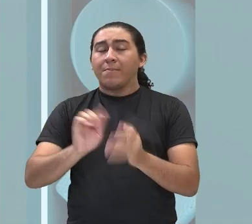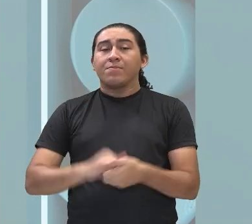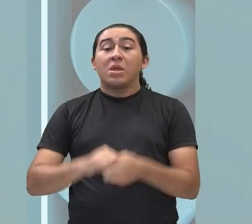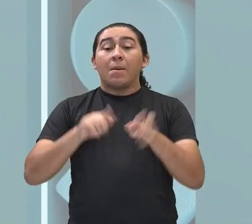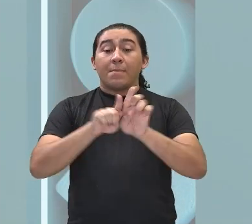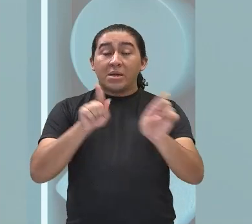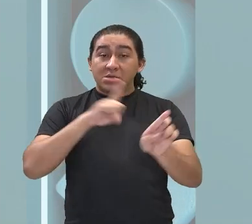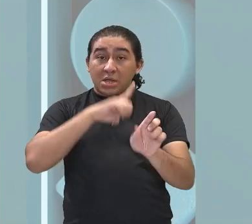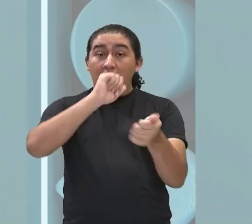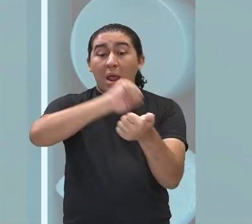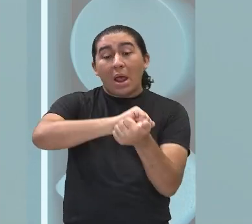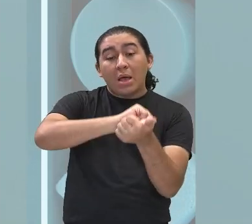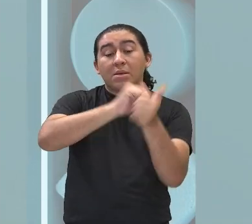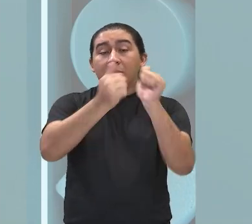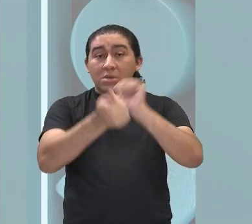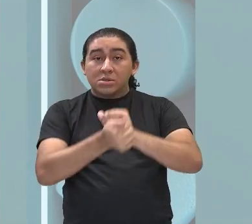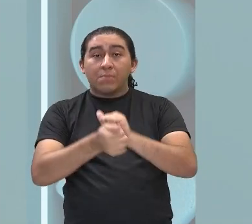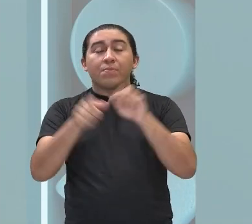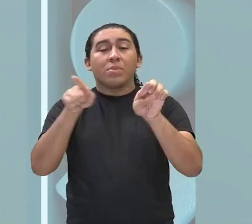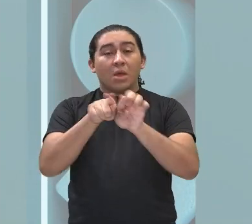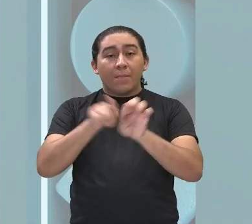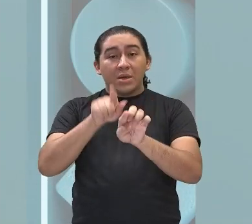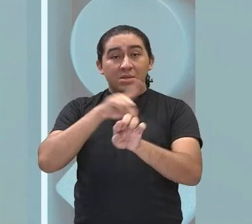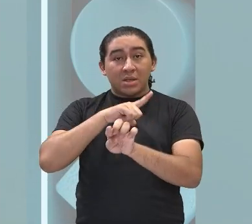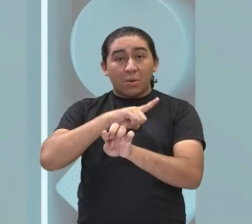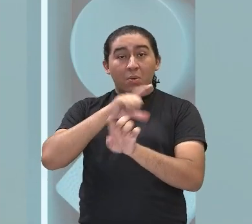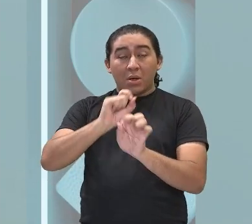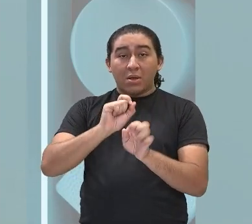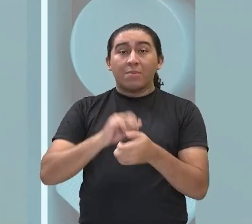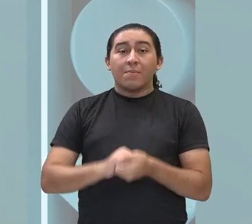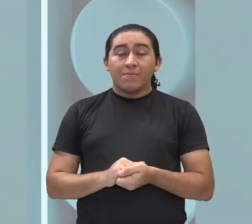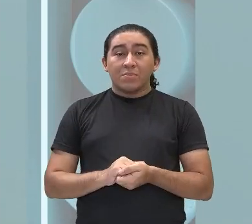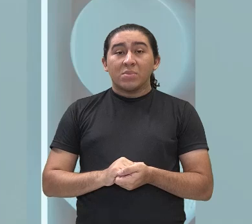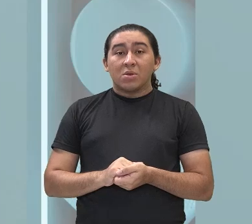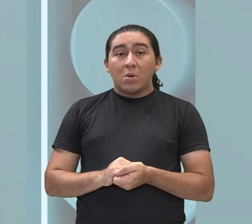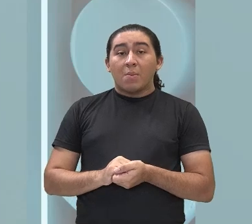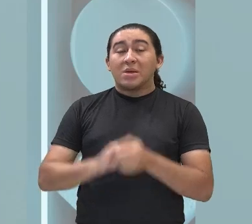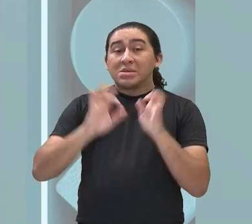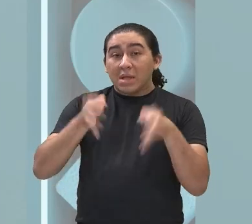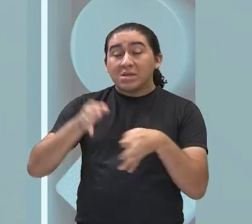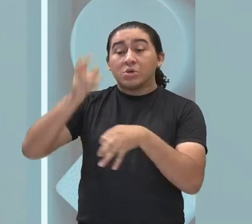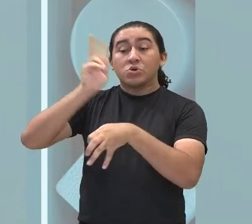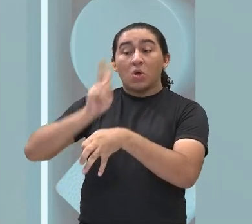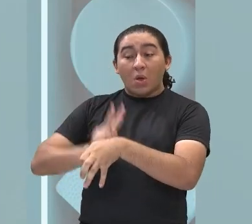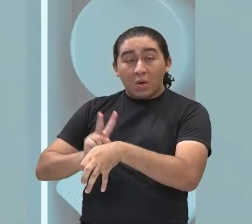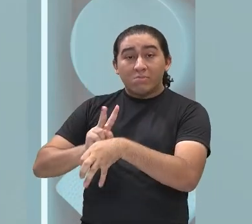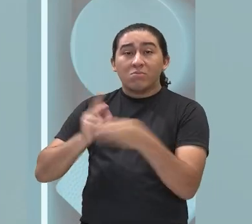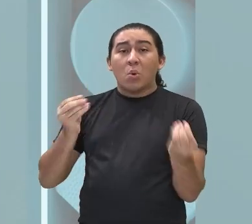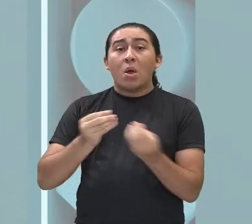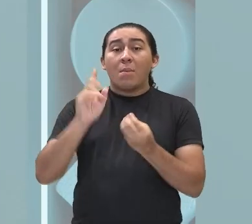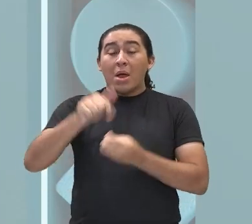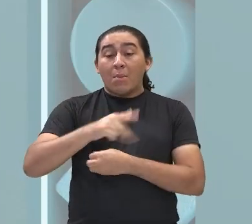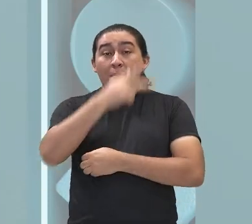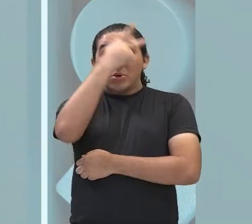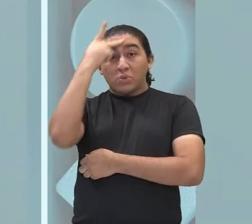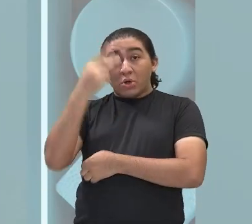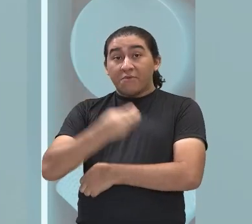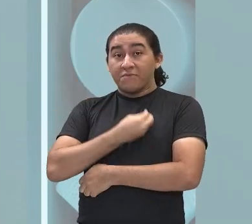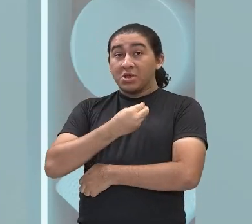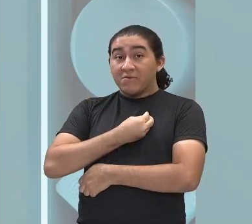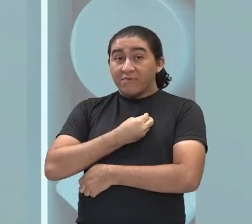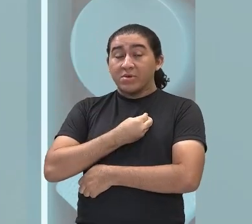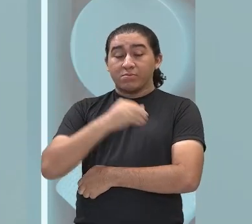tem adaptação e tem um peso bem maior. O significado de ter ali uma pessoa que viveu e que